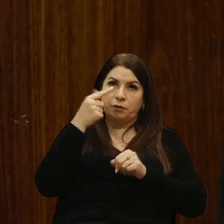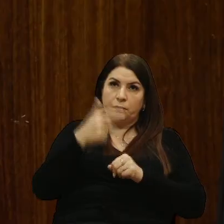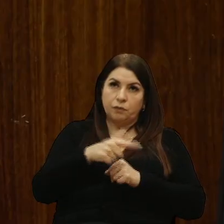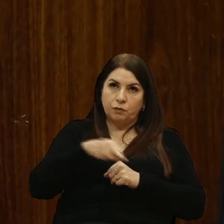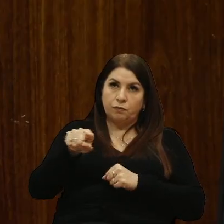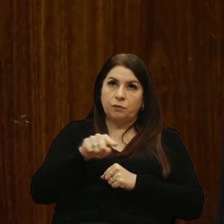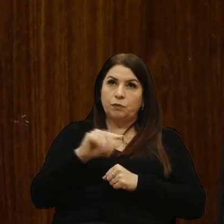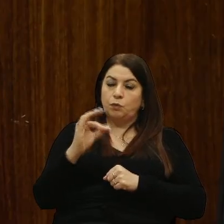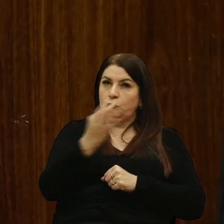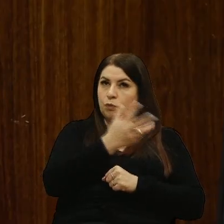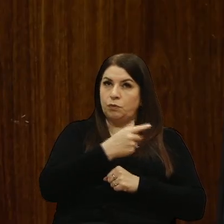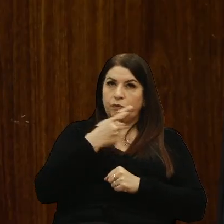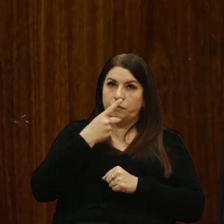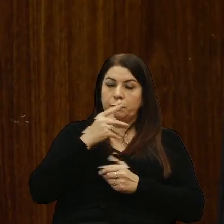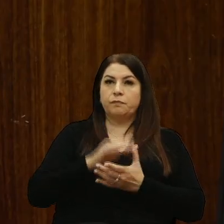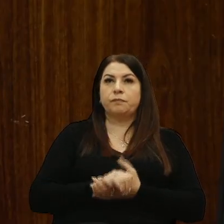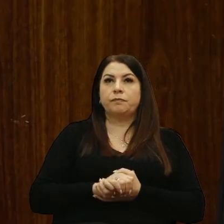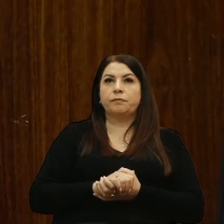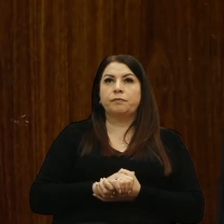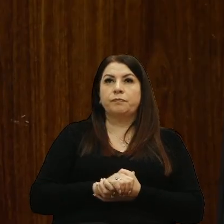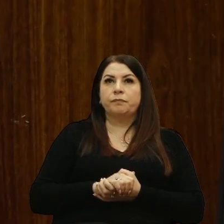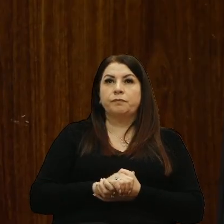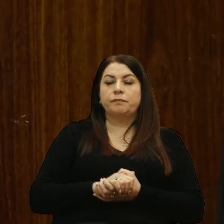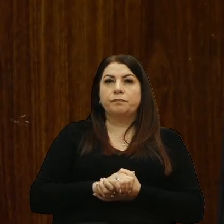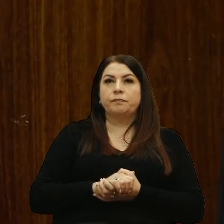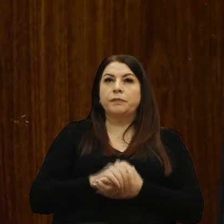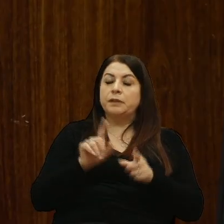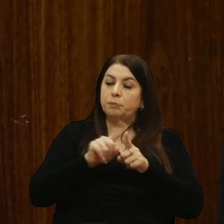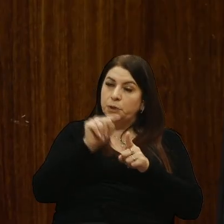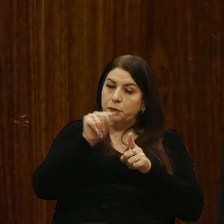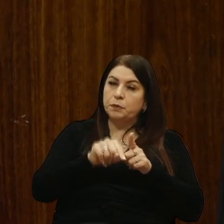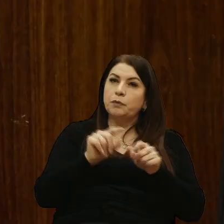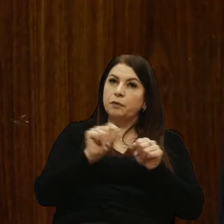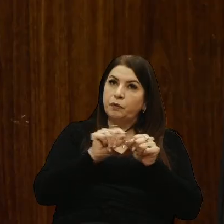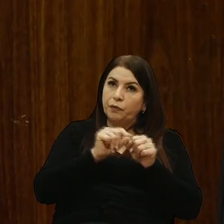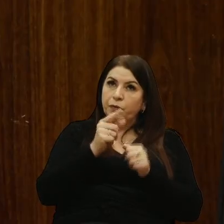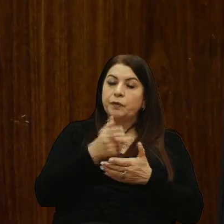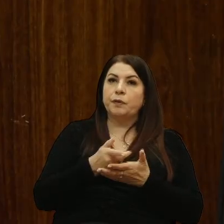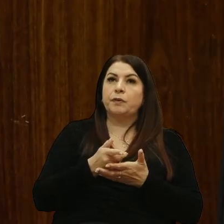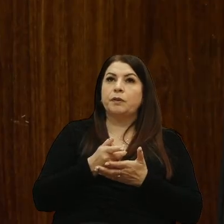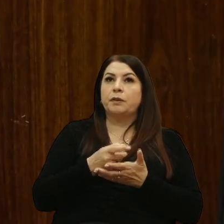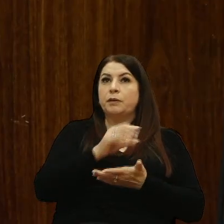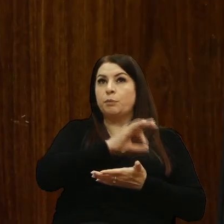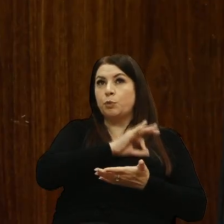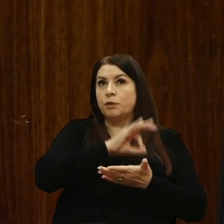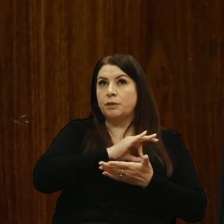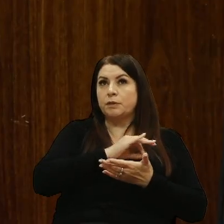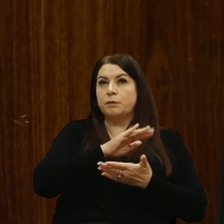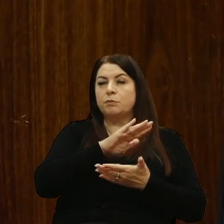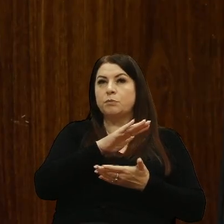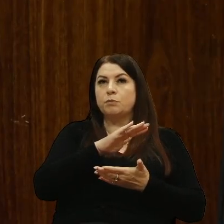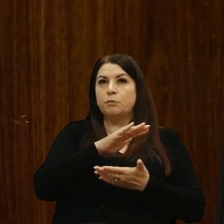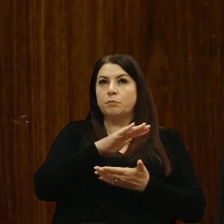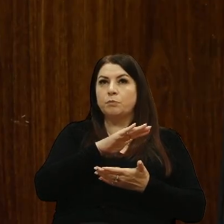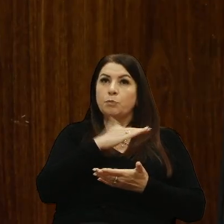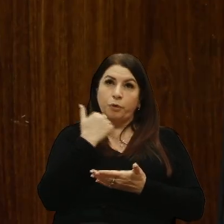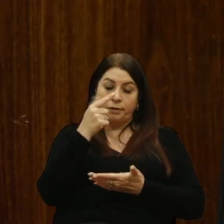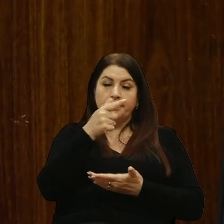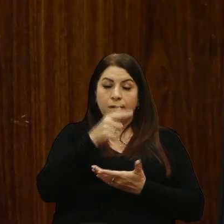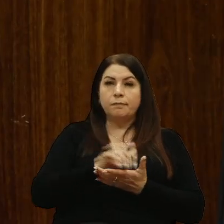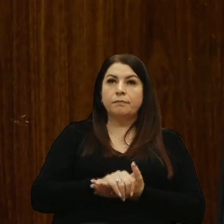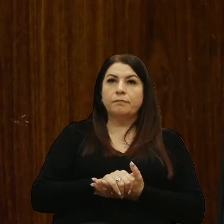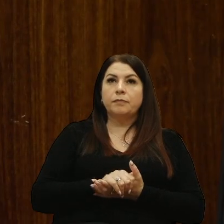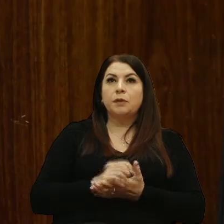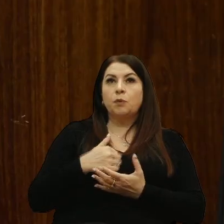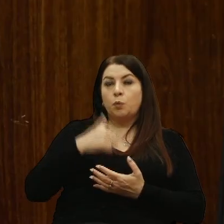repito e o que todo mundo está dizendo. E, inclusive, isso que fez com que policiais morressem.